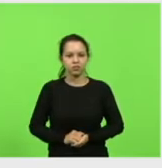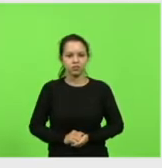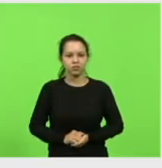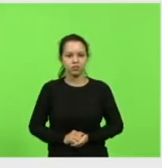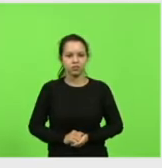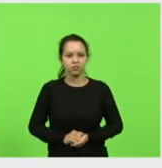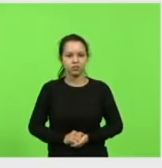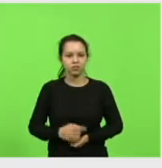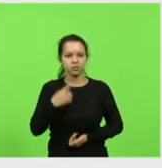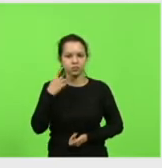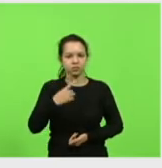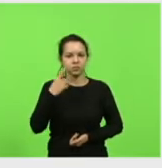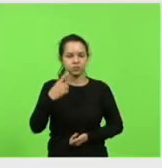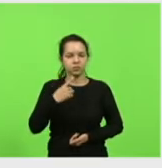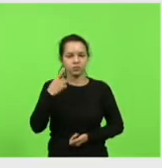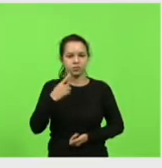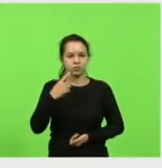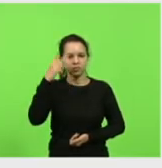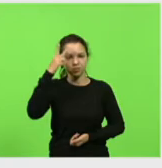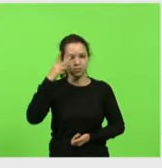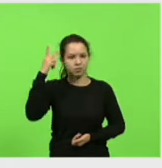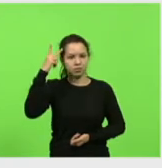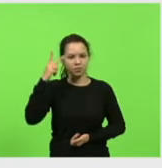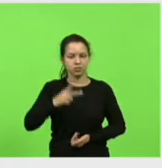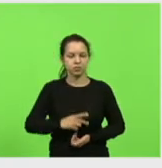Como vota deputada Paulinha.